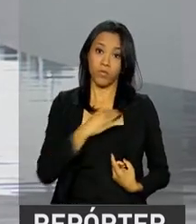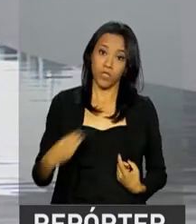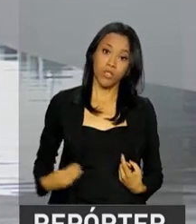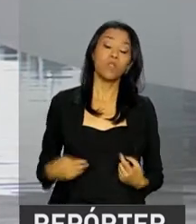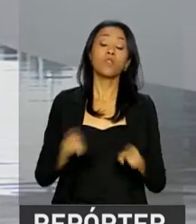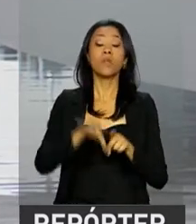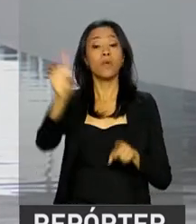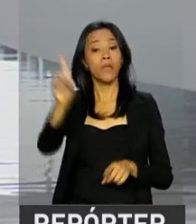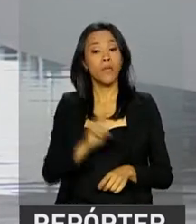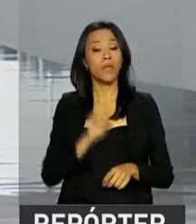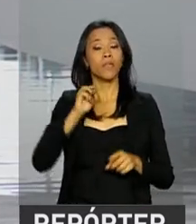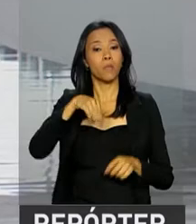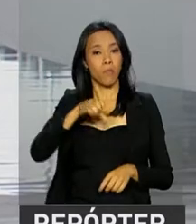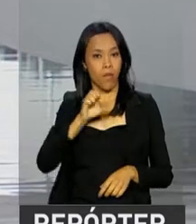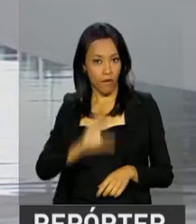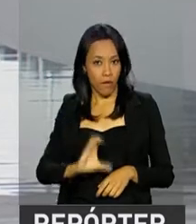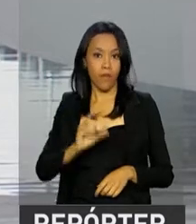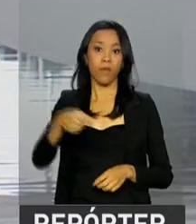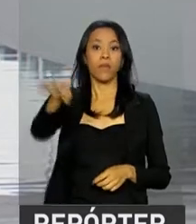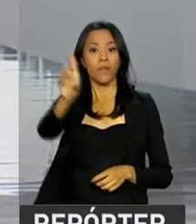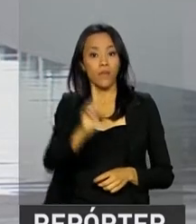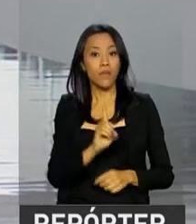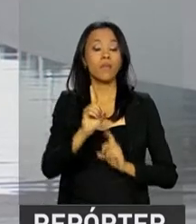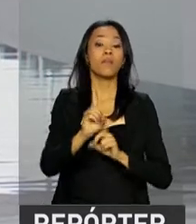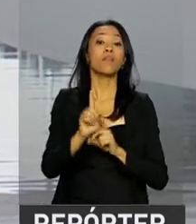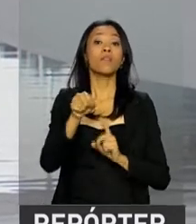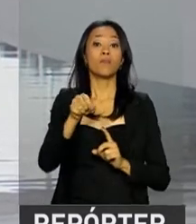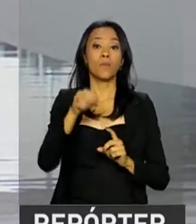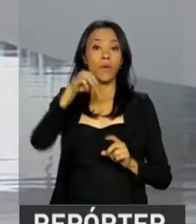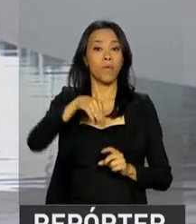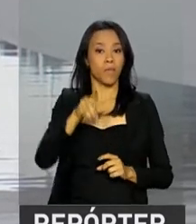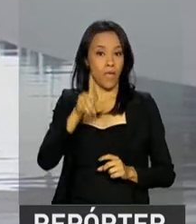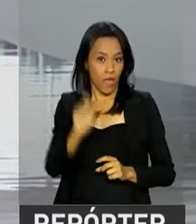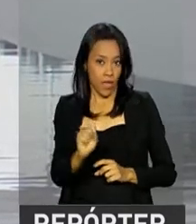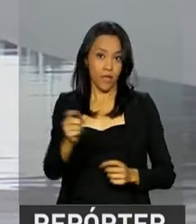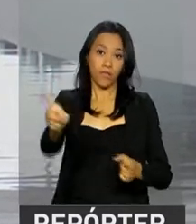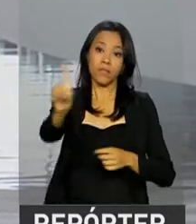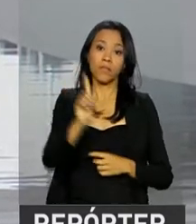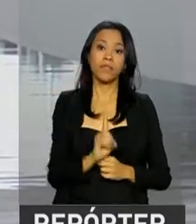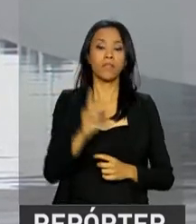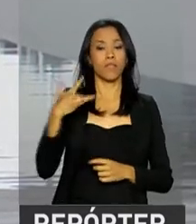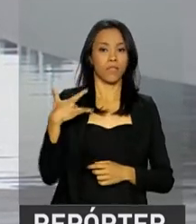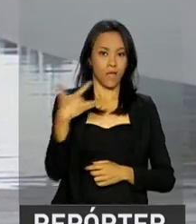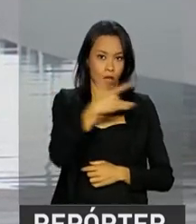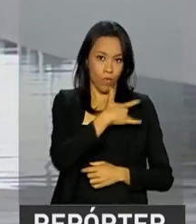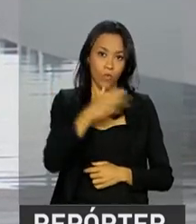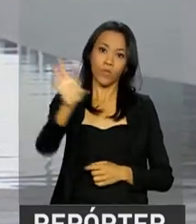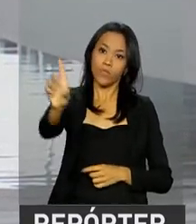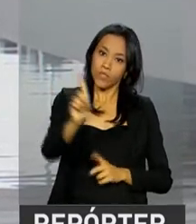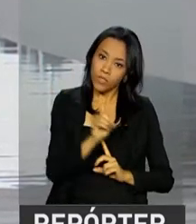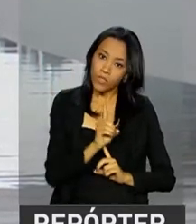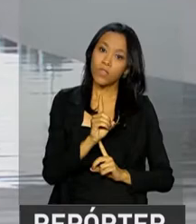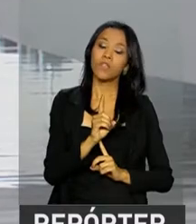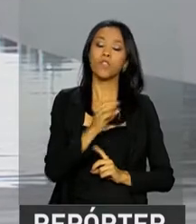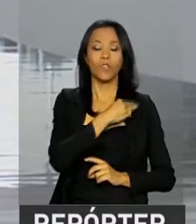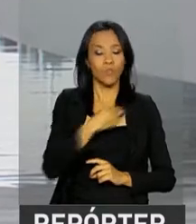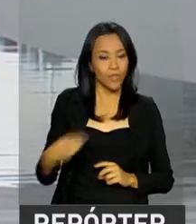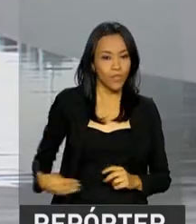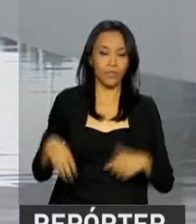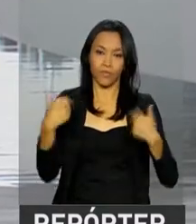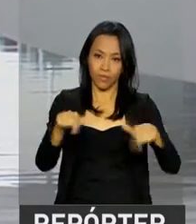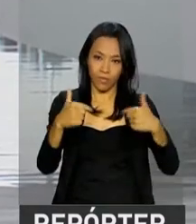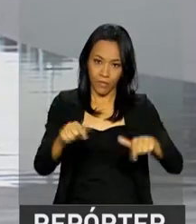Educação; Osmar Terra, do Desenvolvimento Social; Ricardo Barros, da Saúde; e Ronaldo Nogueira, do